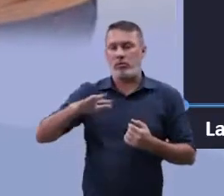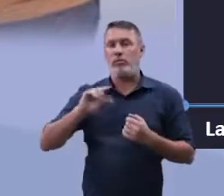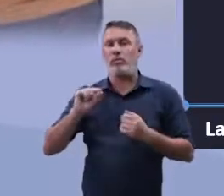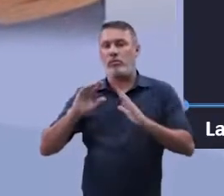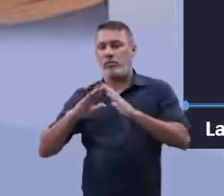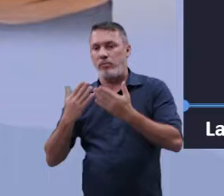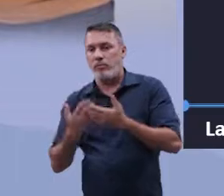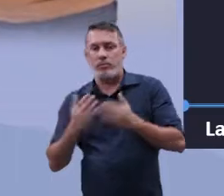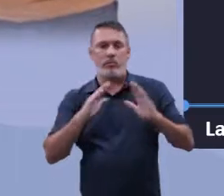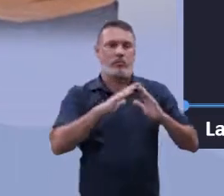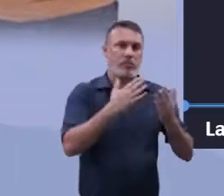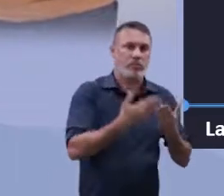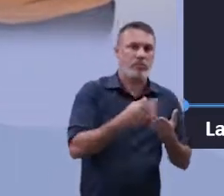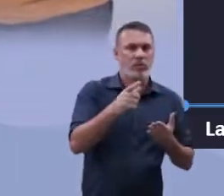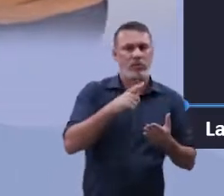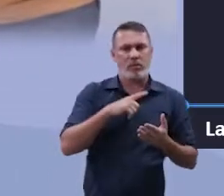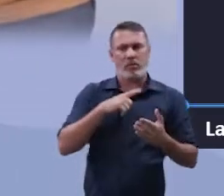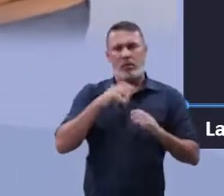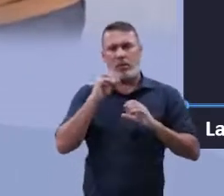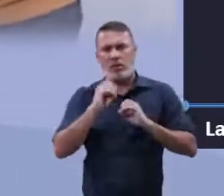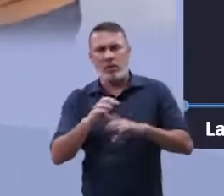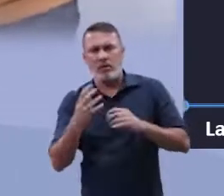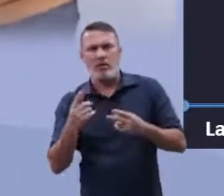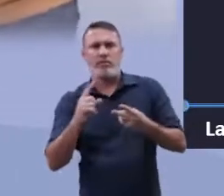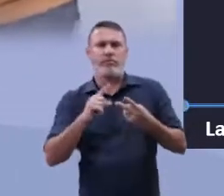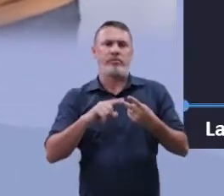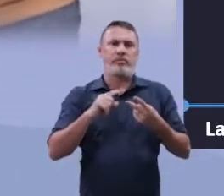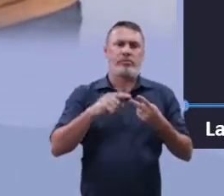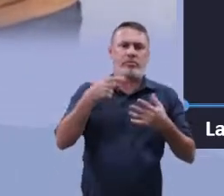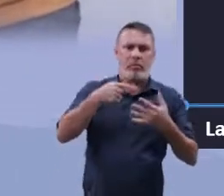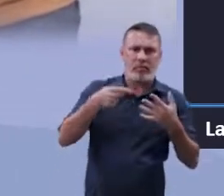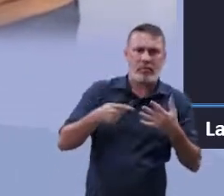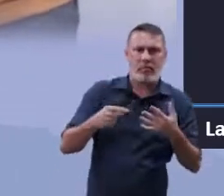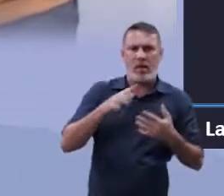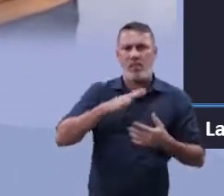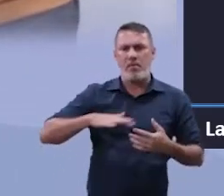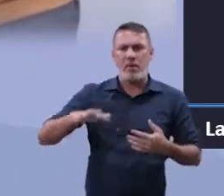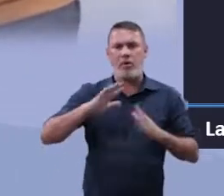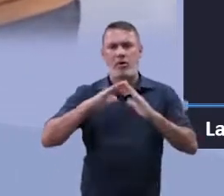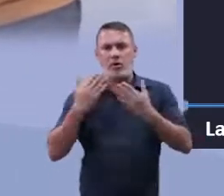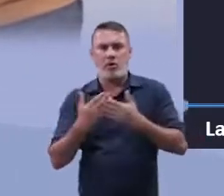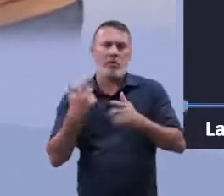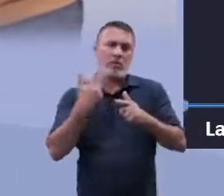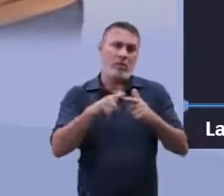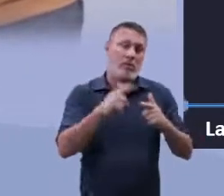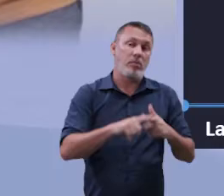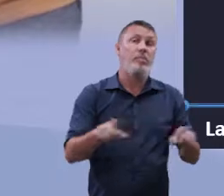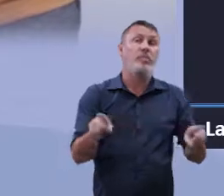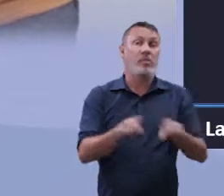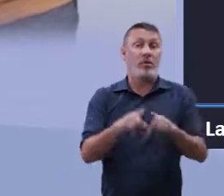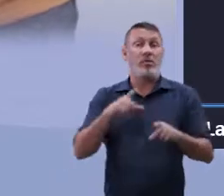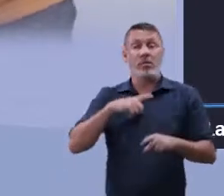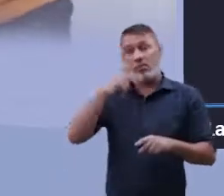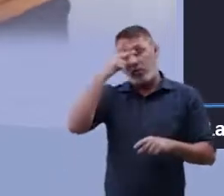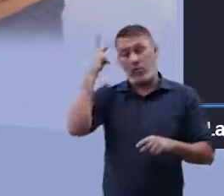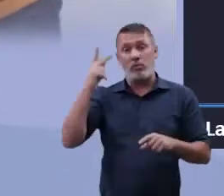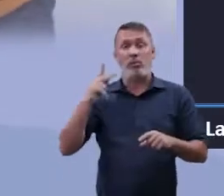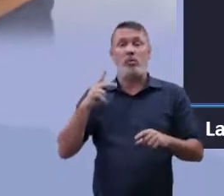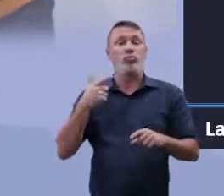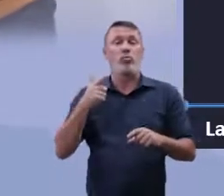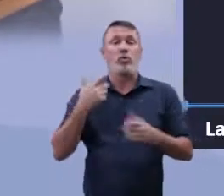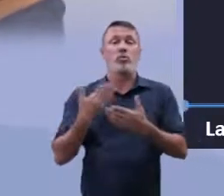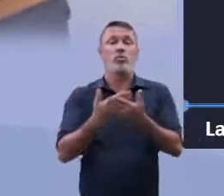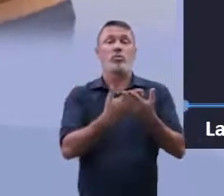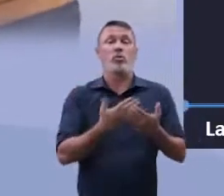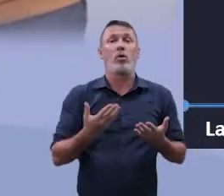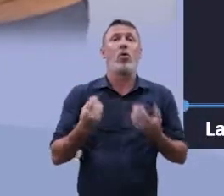ambientes. A escola, com seu poder educativo, ali dentro, do seu próprio ambiente escolar, mas tem pessoas que não estão na escola.